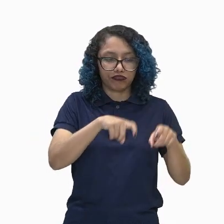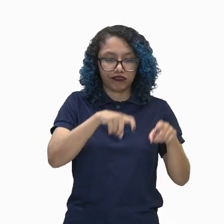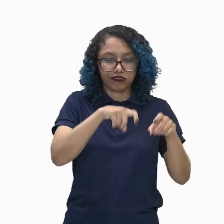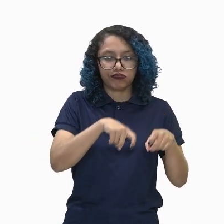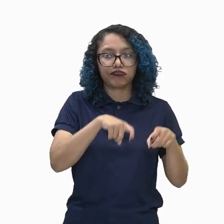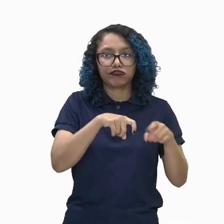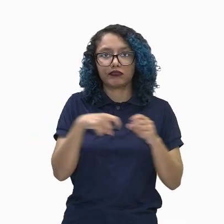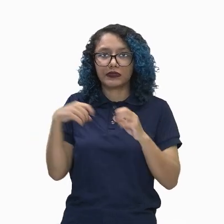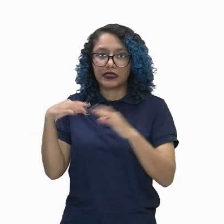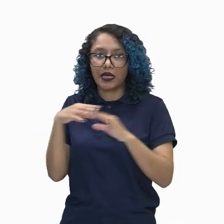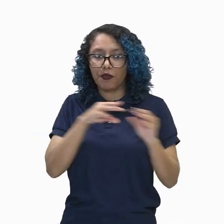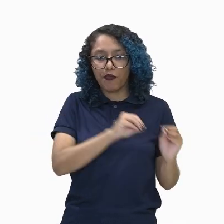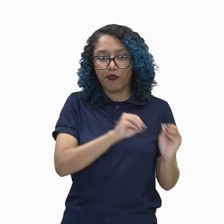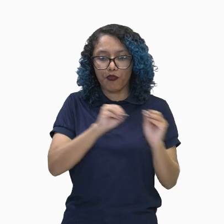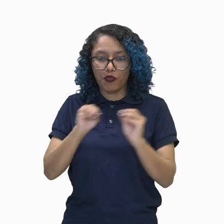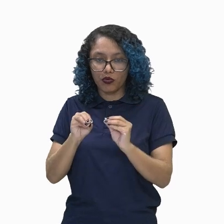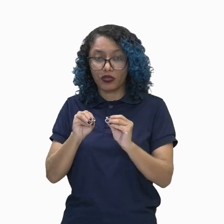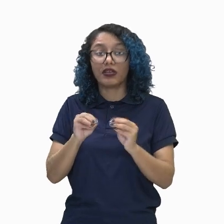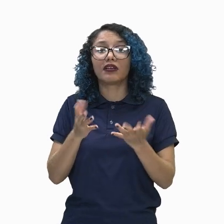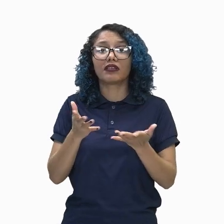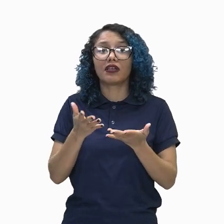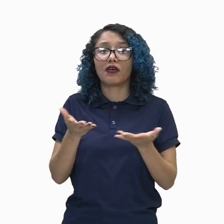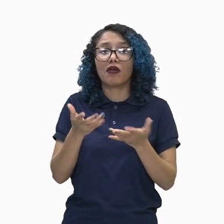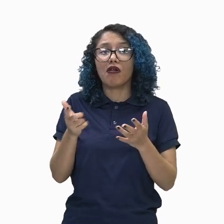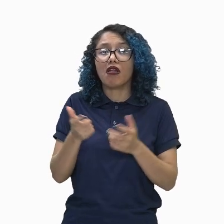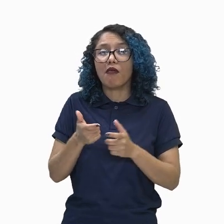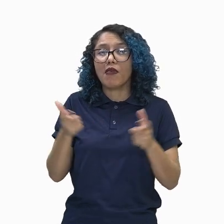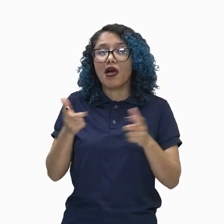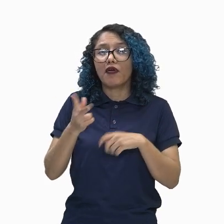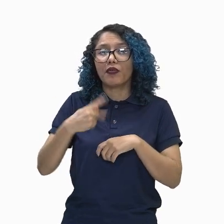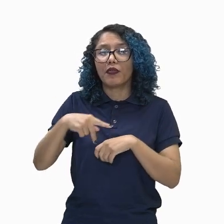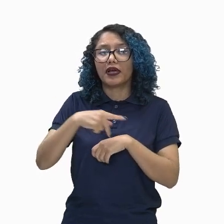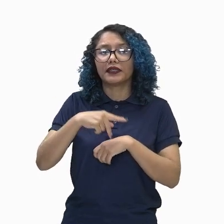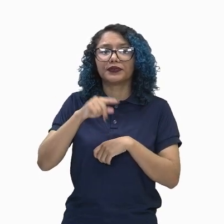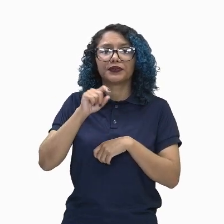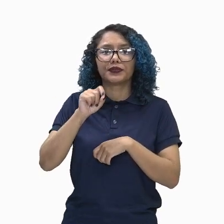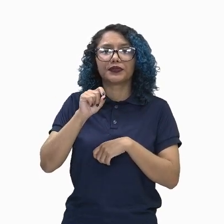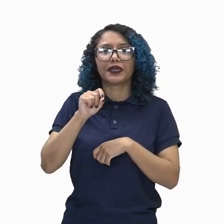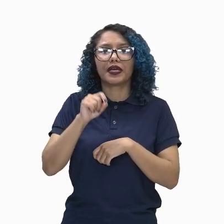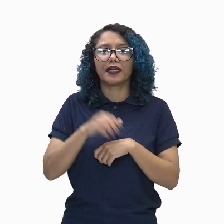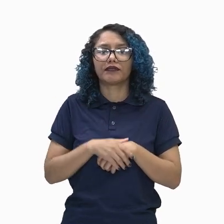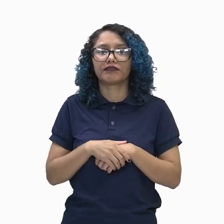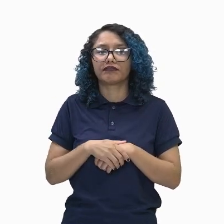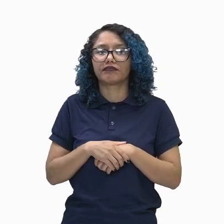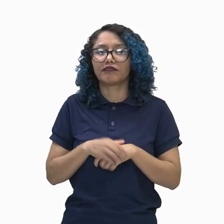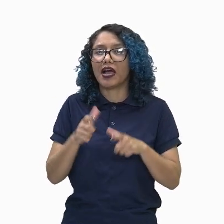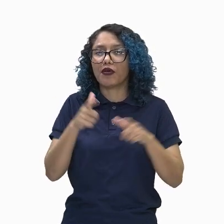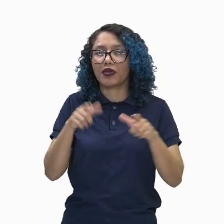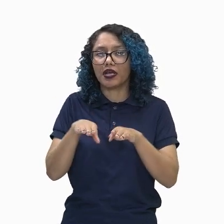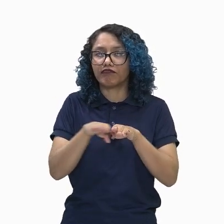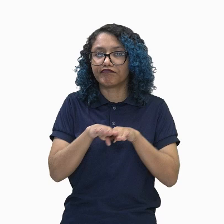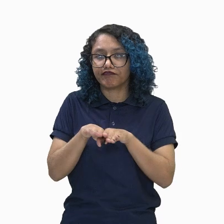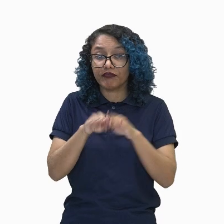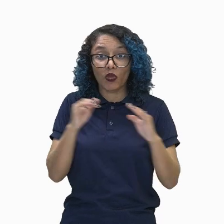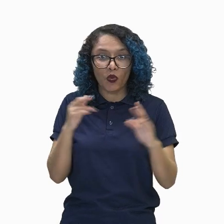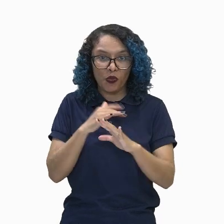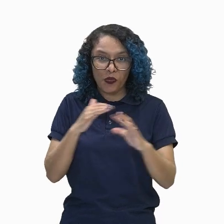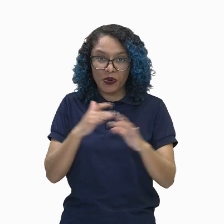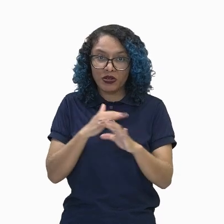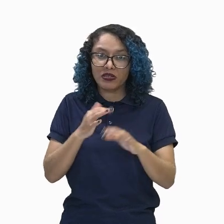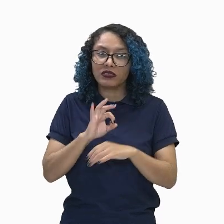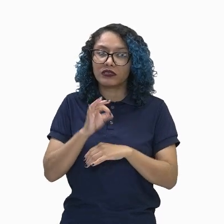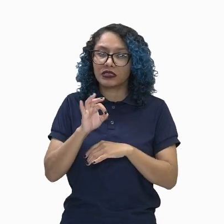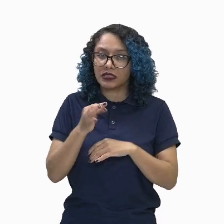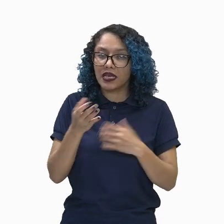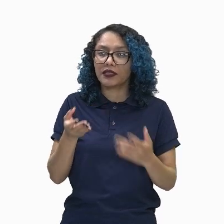a maioria dos países atualmente acabam sendo predominantemente urbanos, né, onde a maioria